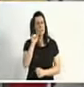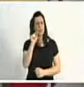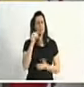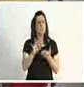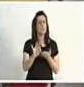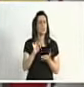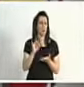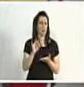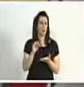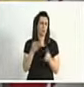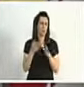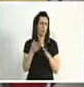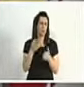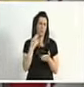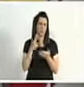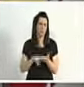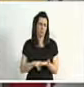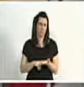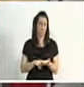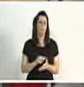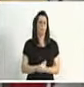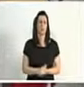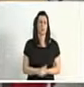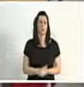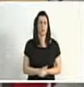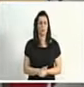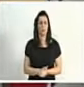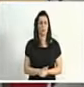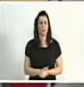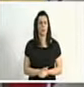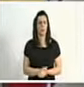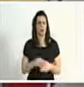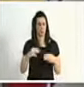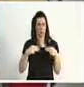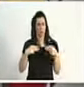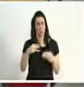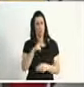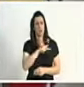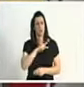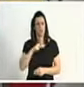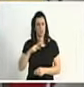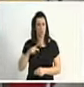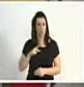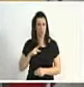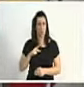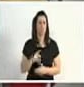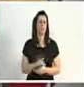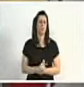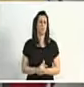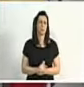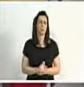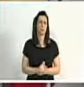nota. A Frente Associativa da Magistratura e do Ministério Público, Frentas,